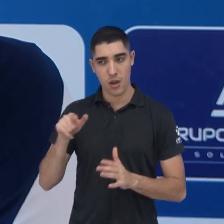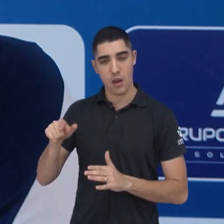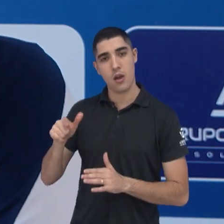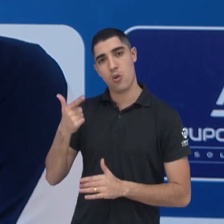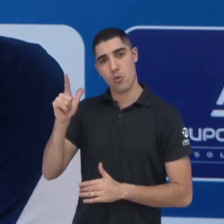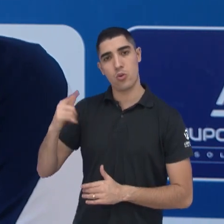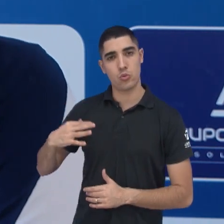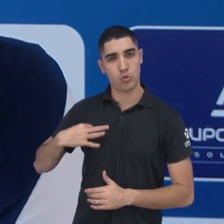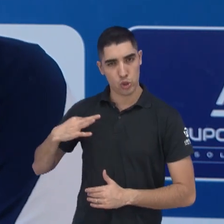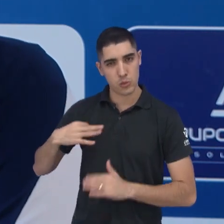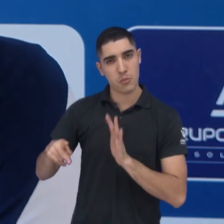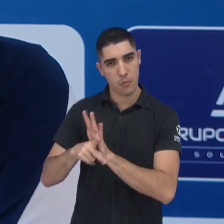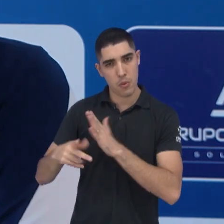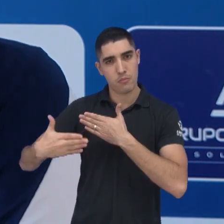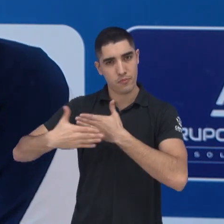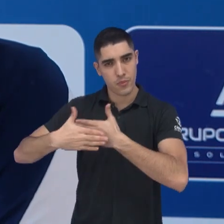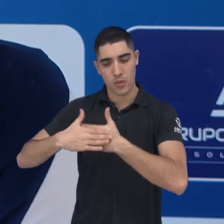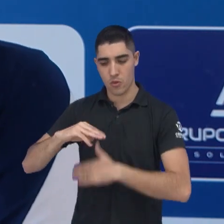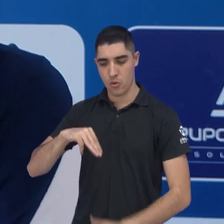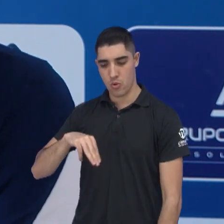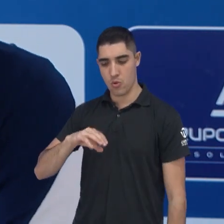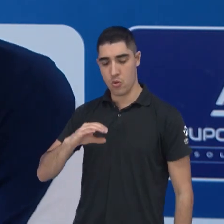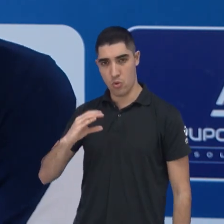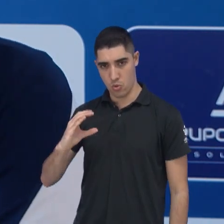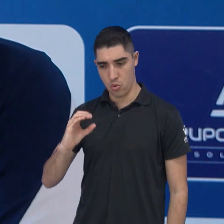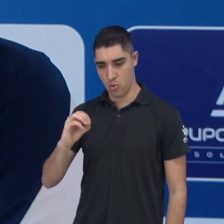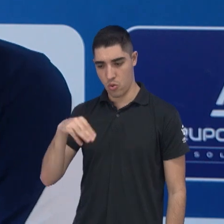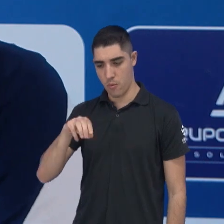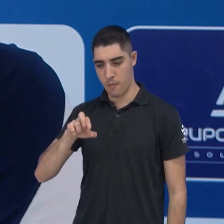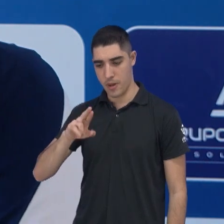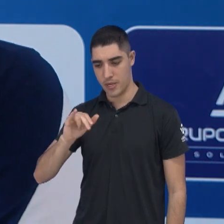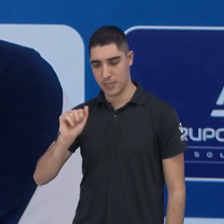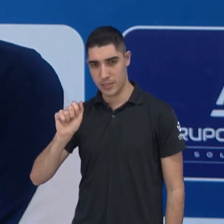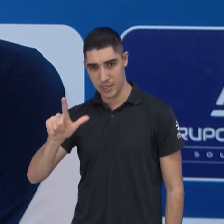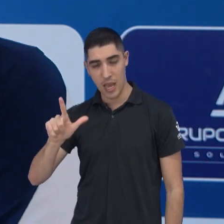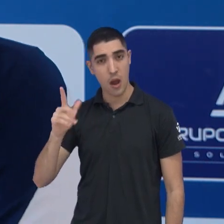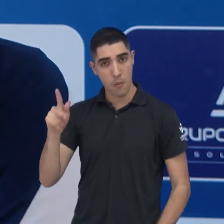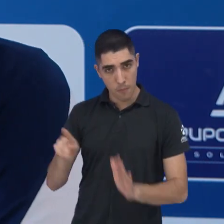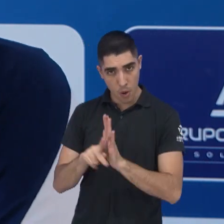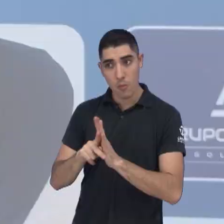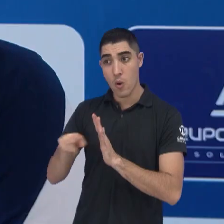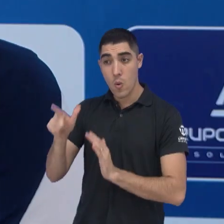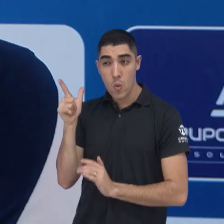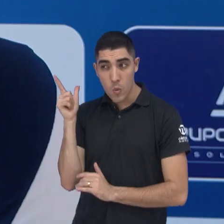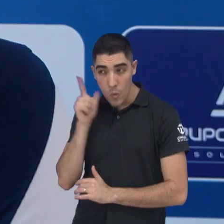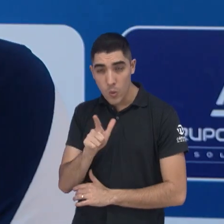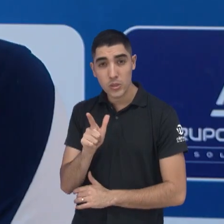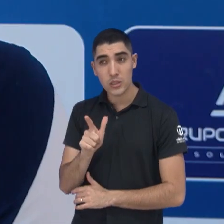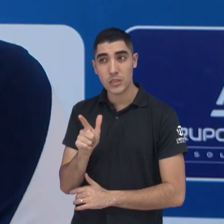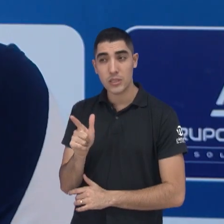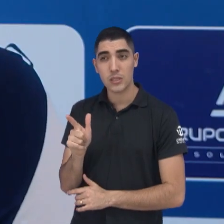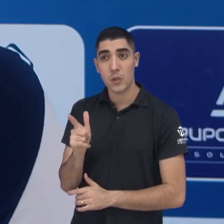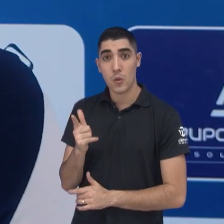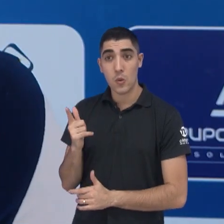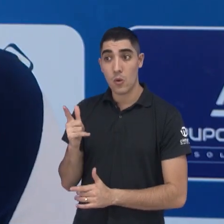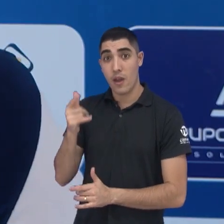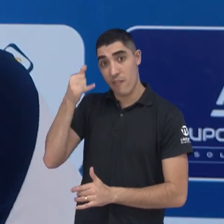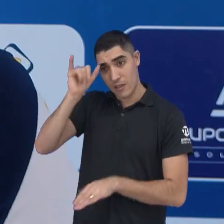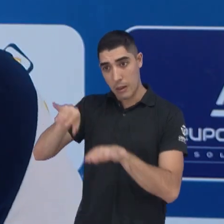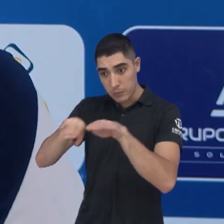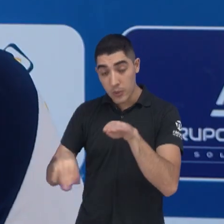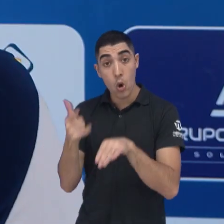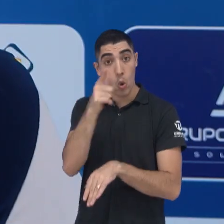séries A2 e a gente conseguiu numa se salvar e na outra praticamente subir. Série A1, quando você disputa